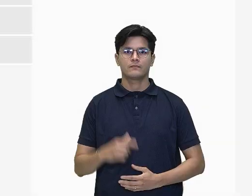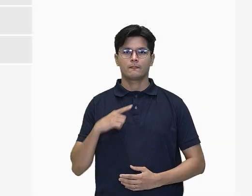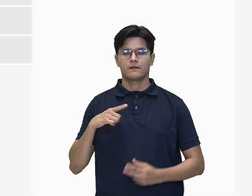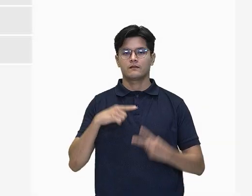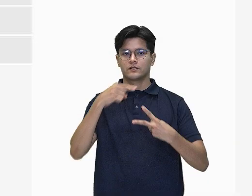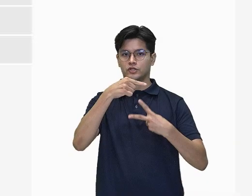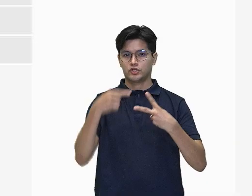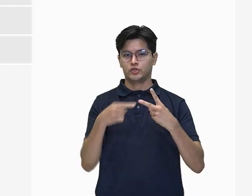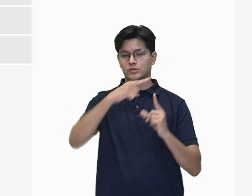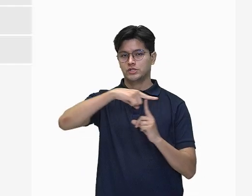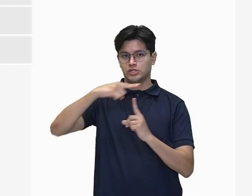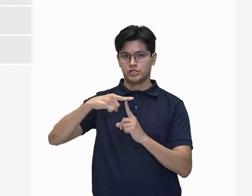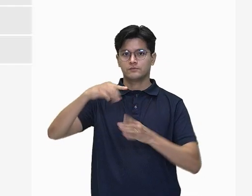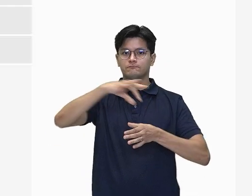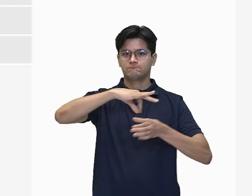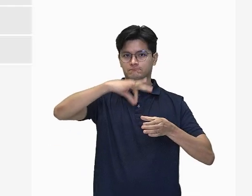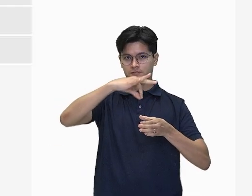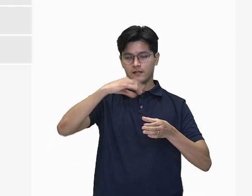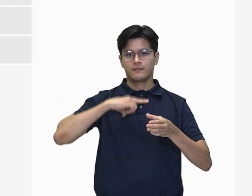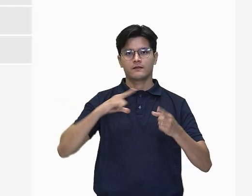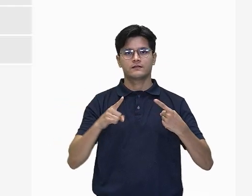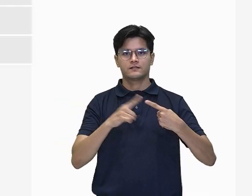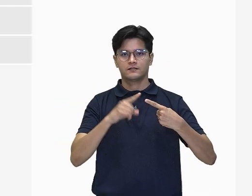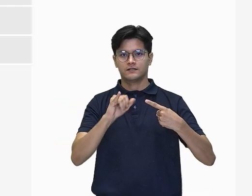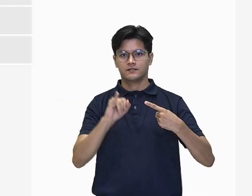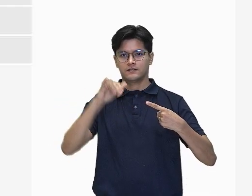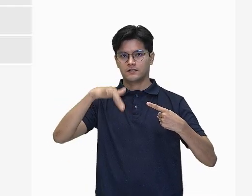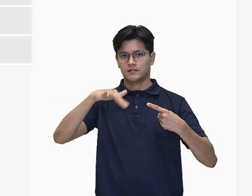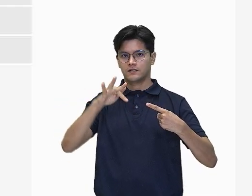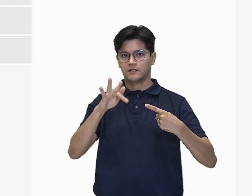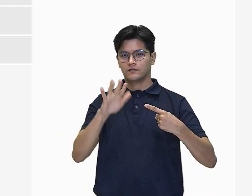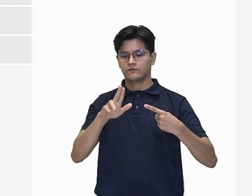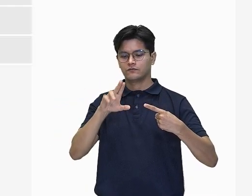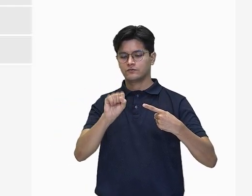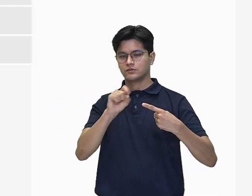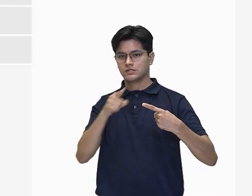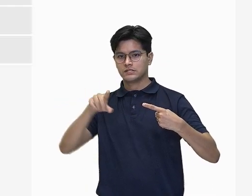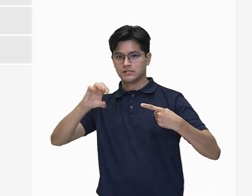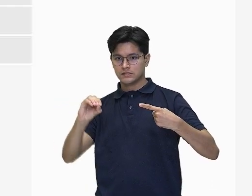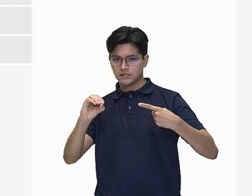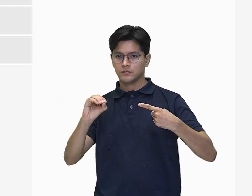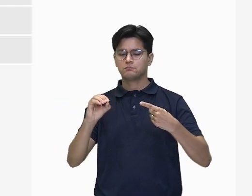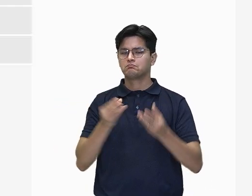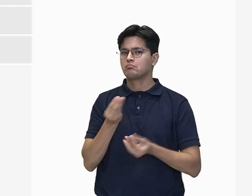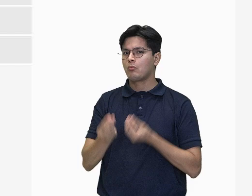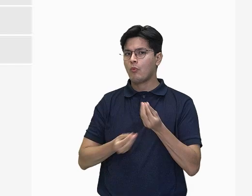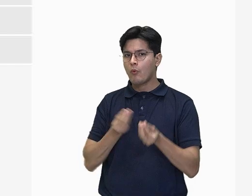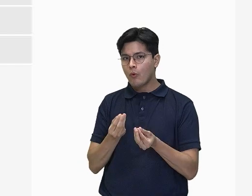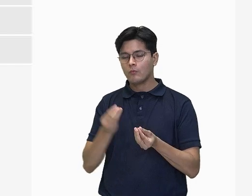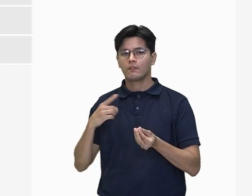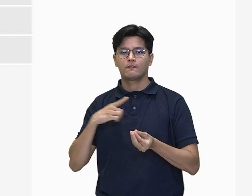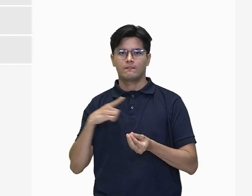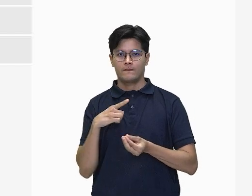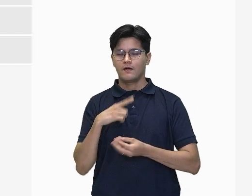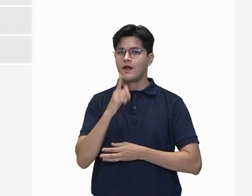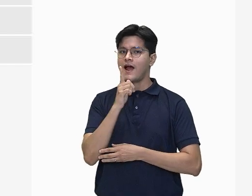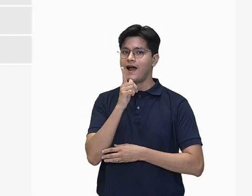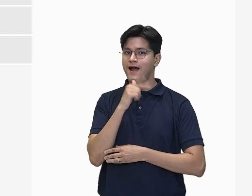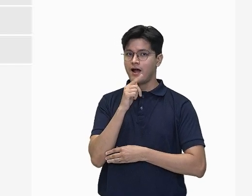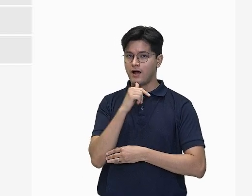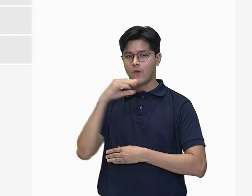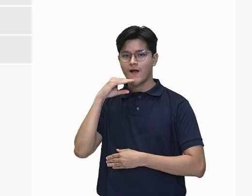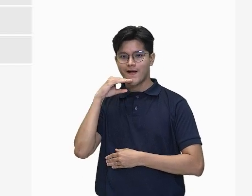O que é chamado de infusão, quando a gente pega ali aquele composto e adiciona uma água quente, como é o caso